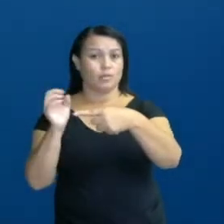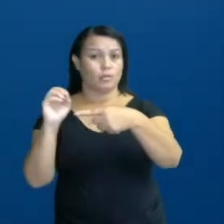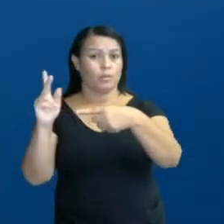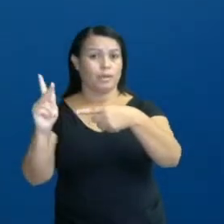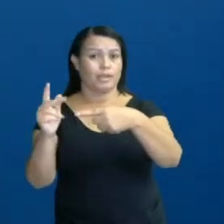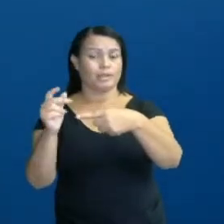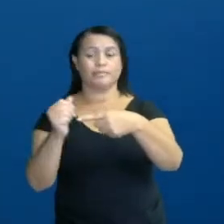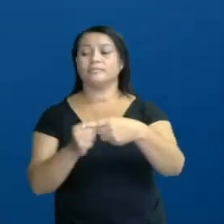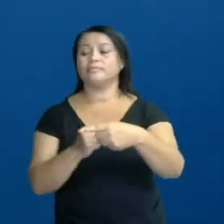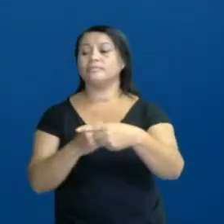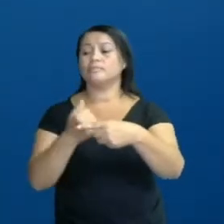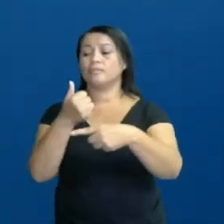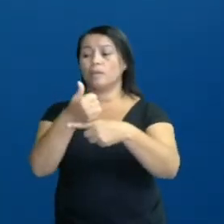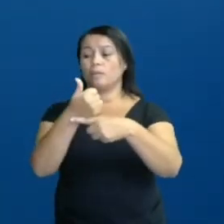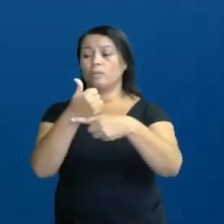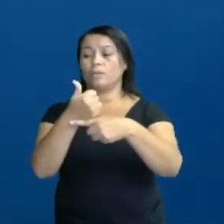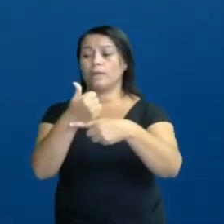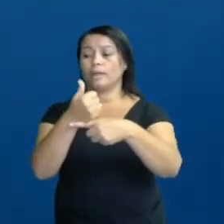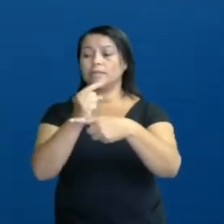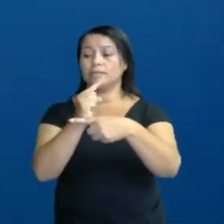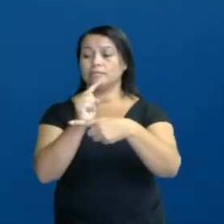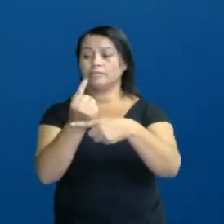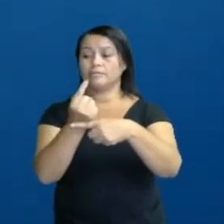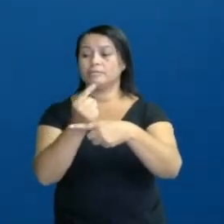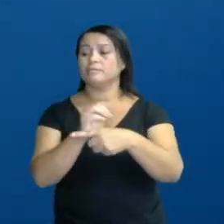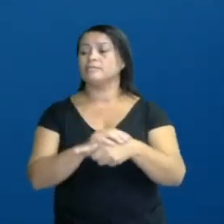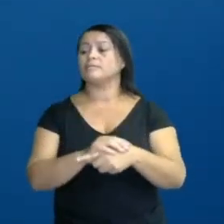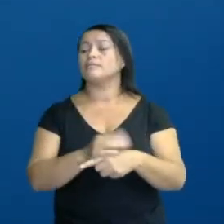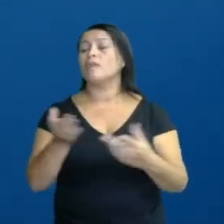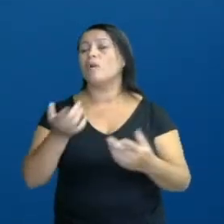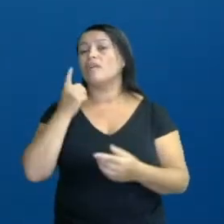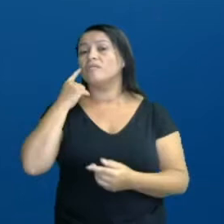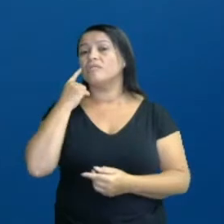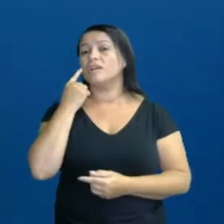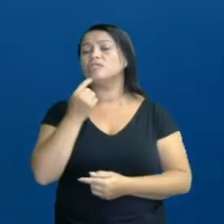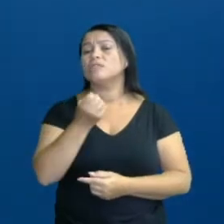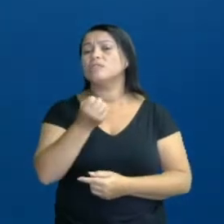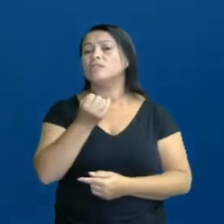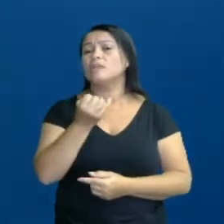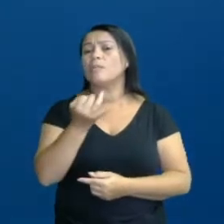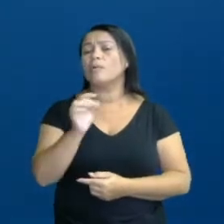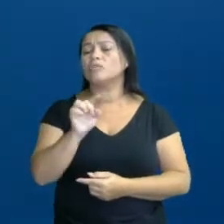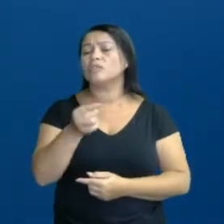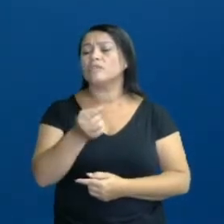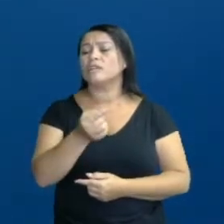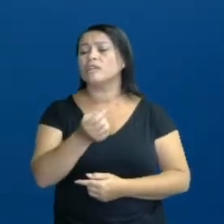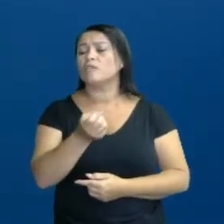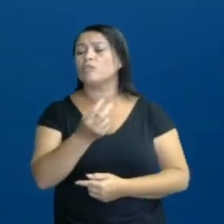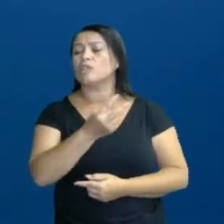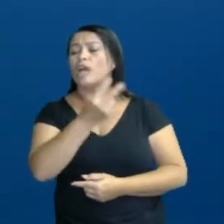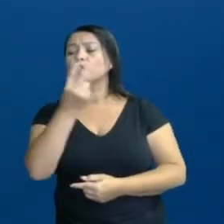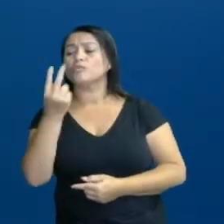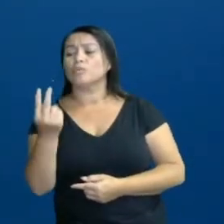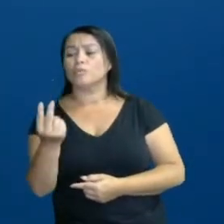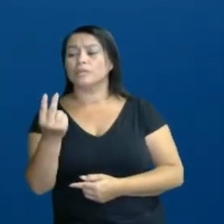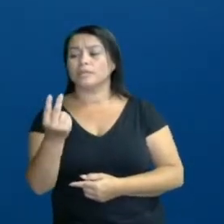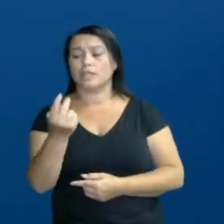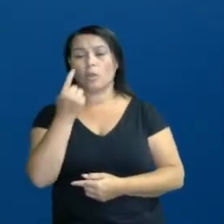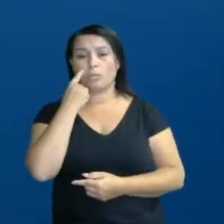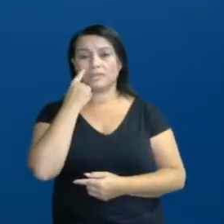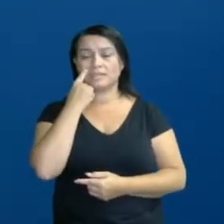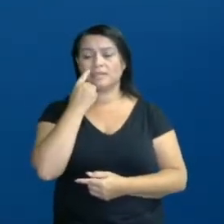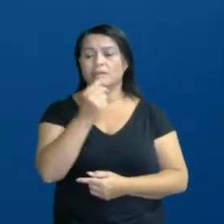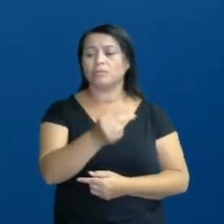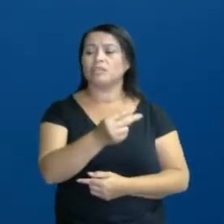Ó, 10, uma casa. Agora aqui eu vou contar, depois da vírgula, eu vou contar duas casas, tá certo? Então,